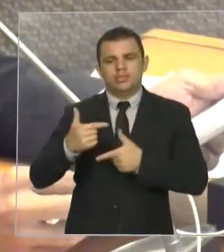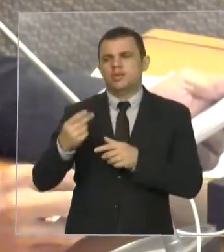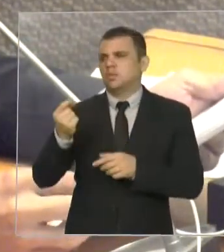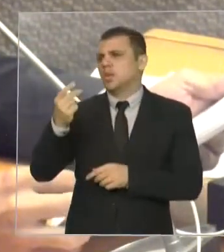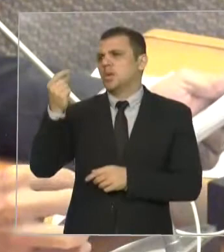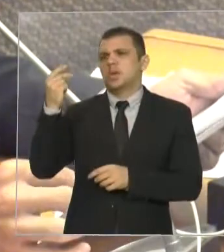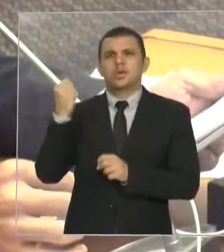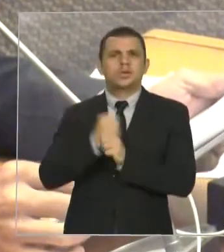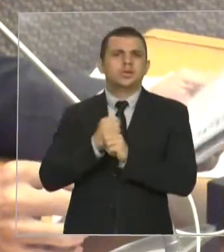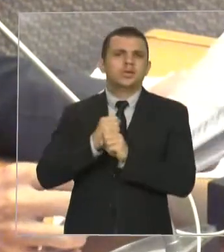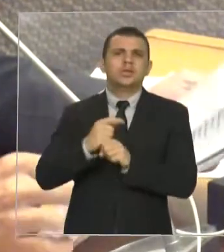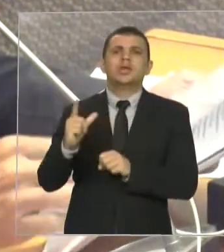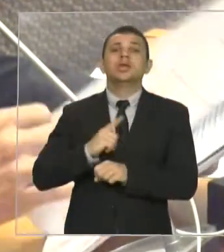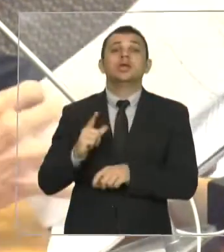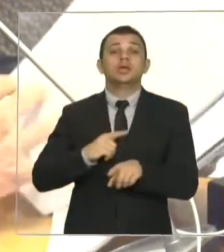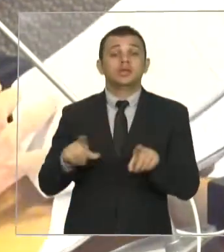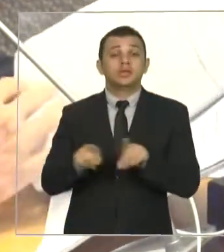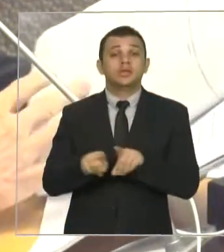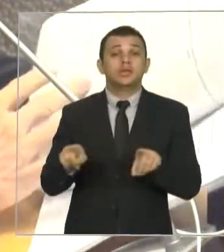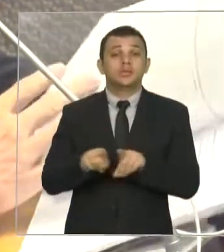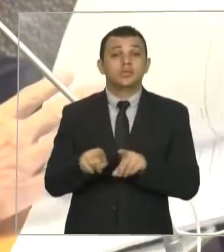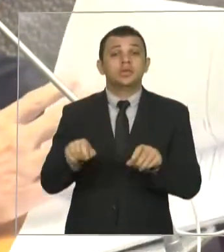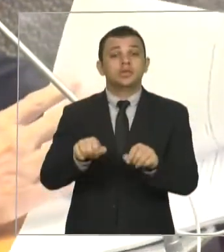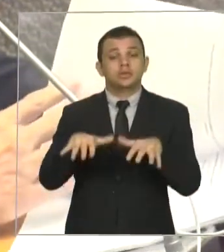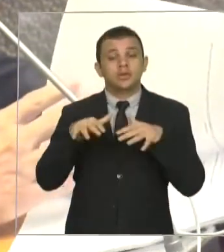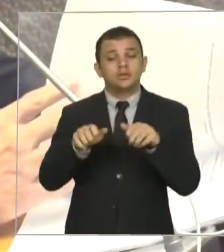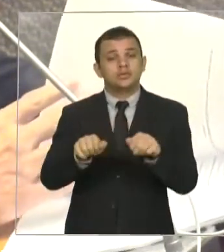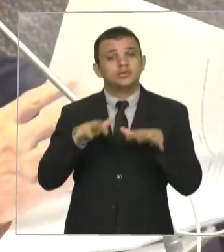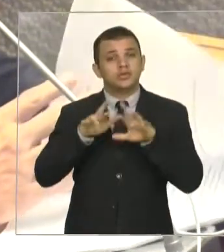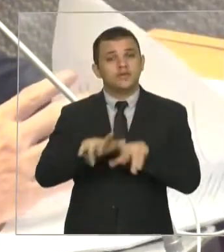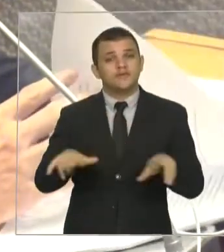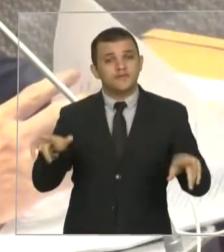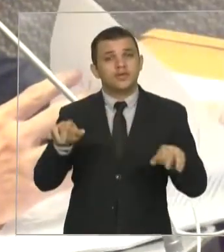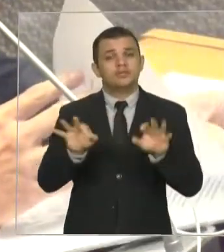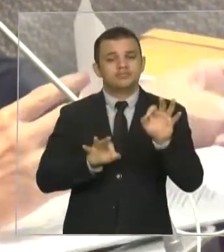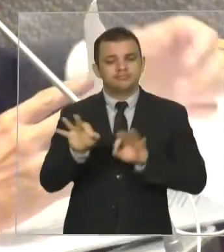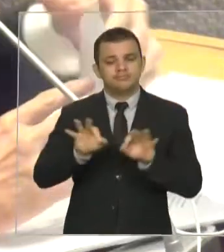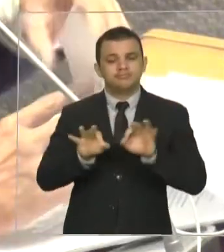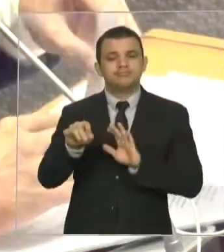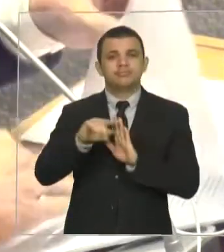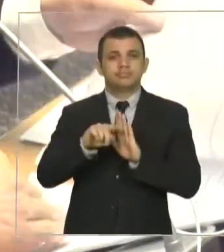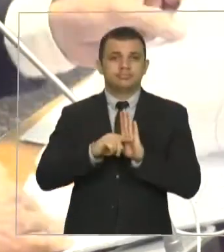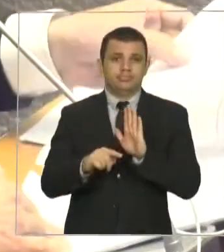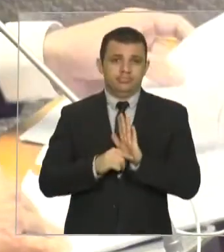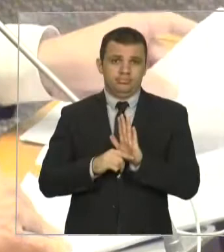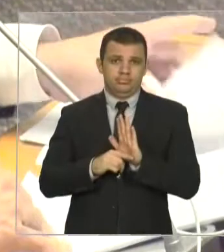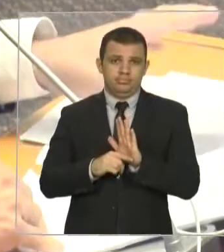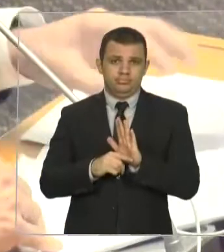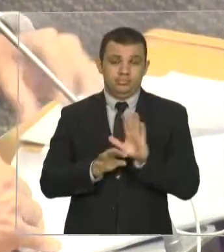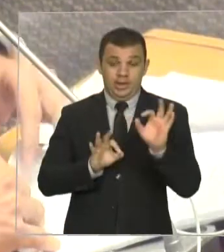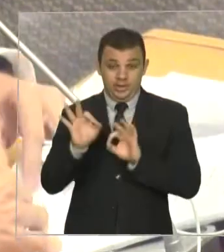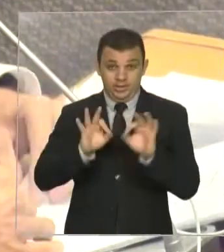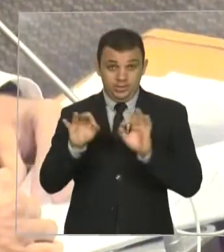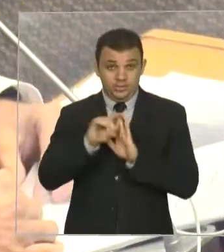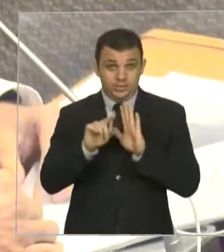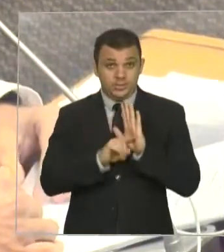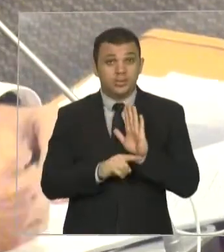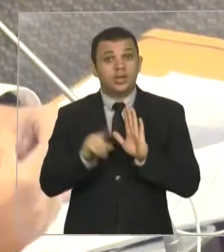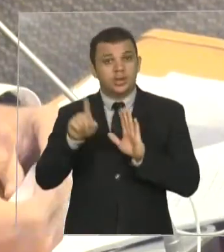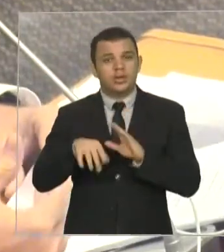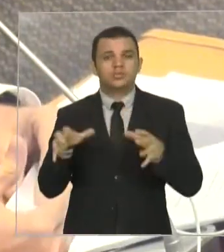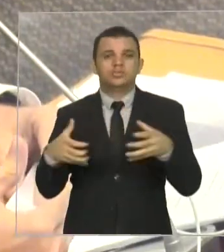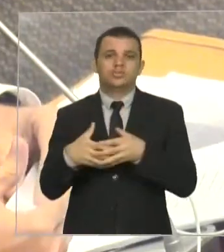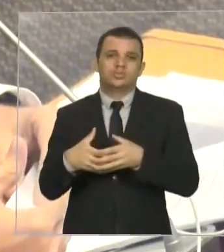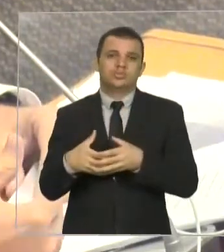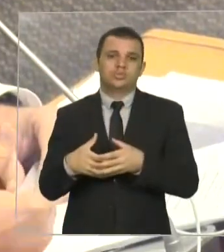foram feitas diversas e várias audiências para a construção desse plano. Essa construção desse plano foi construído coletivamente,